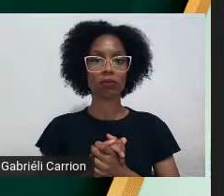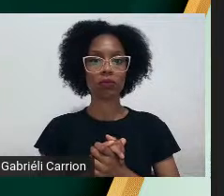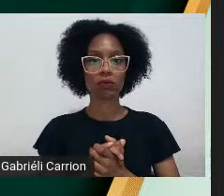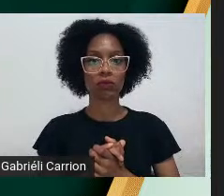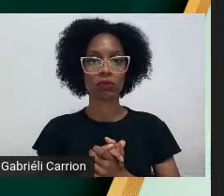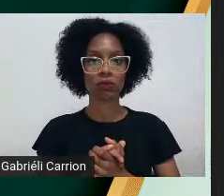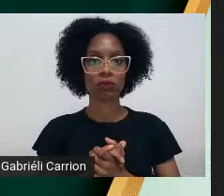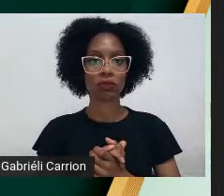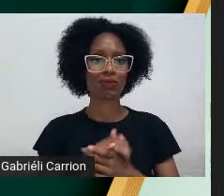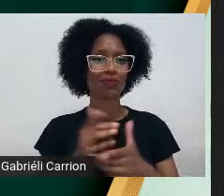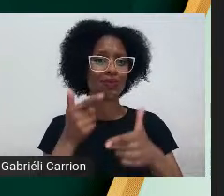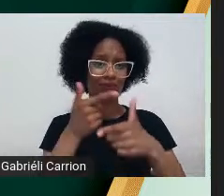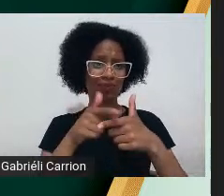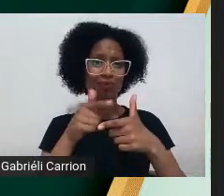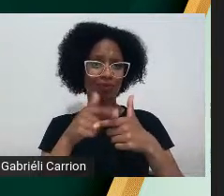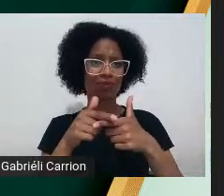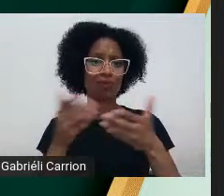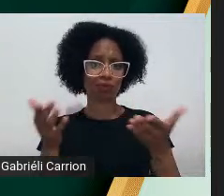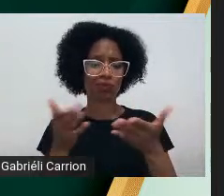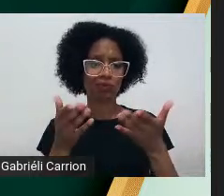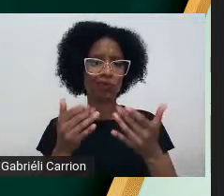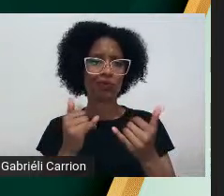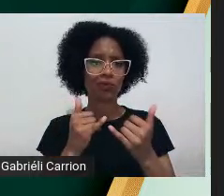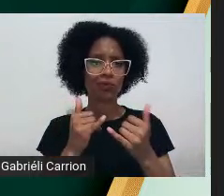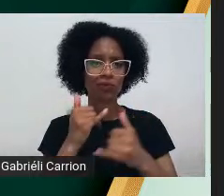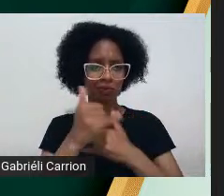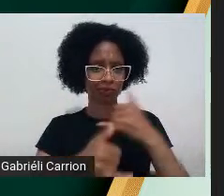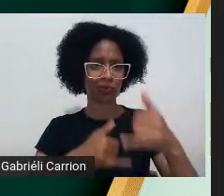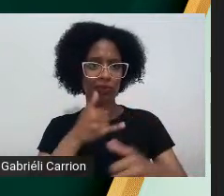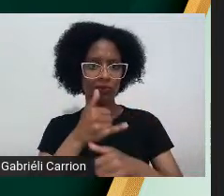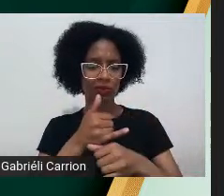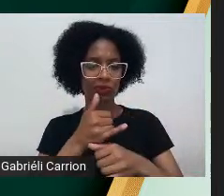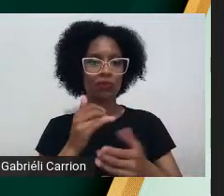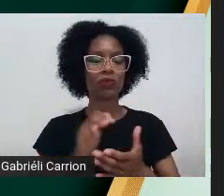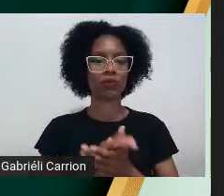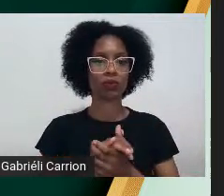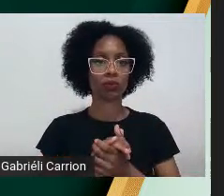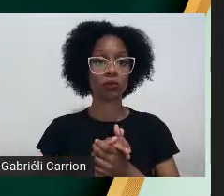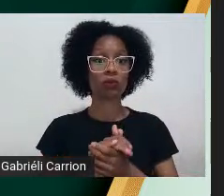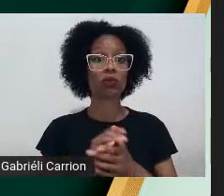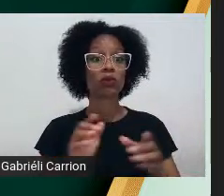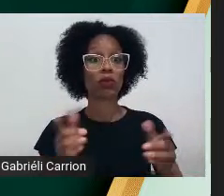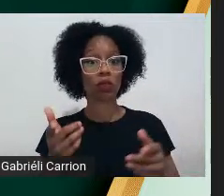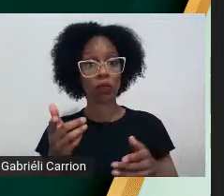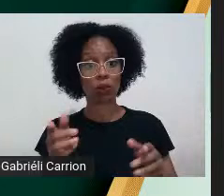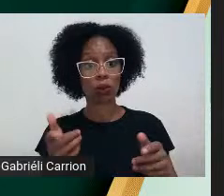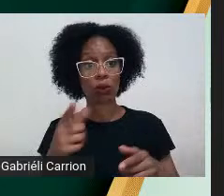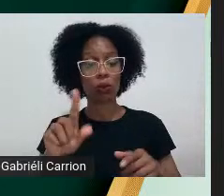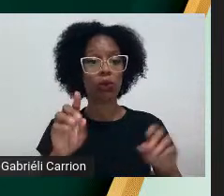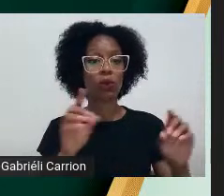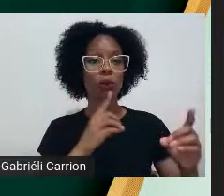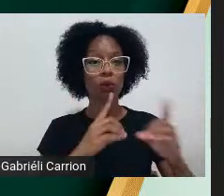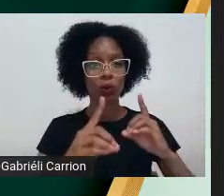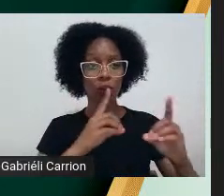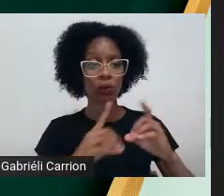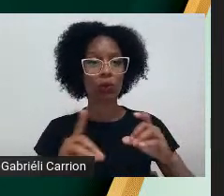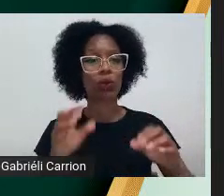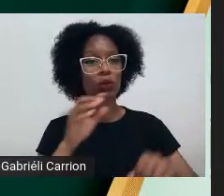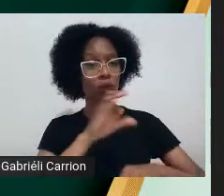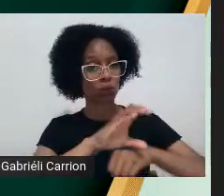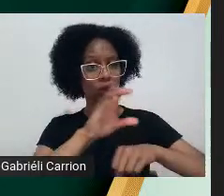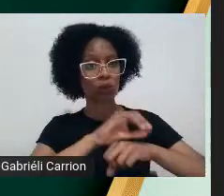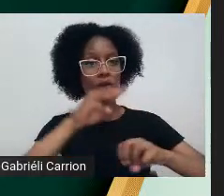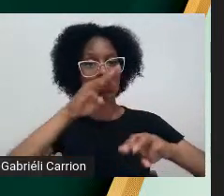Tivemos um problema técnico com a professora, que me sente. Coordenadora do curso de Matemática Licenciatura,